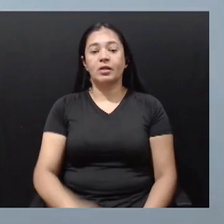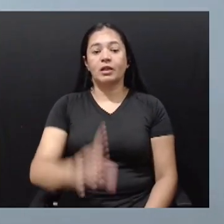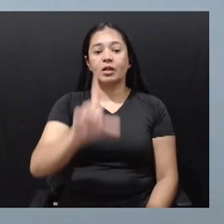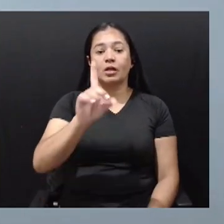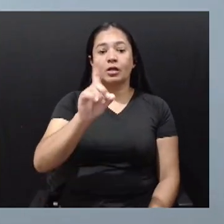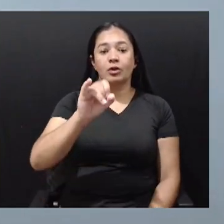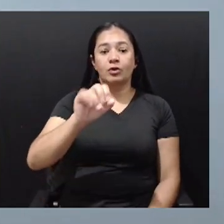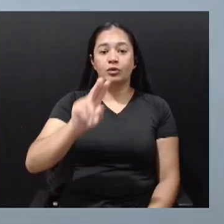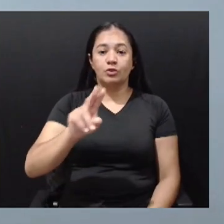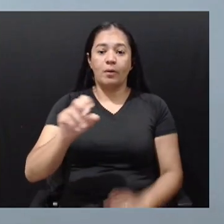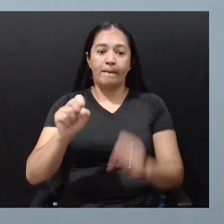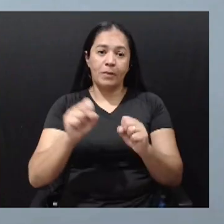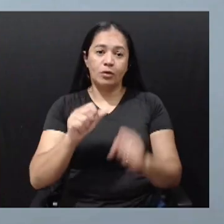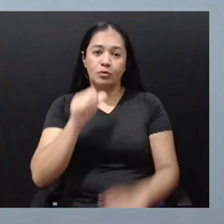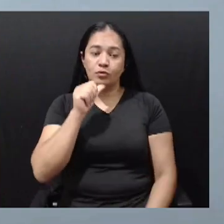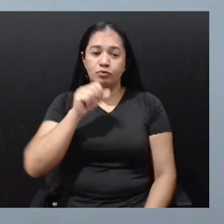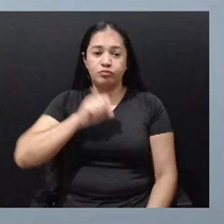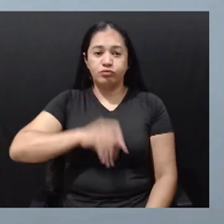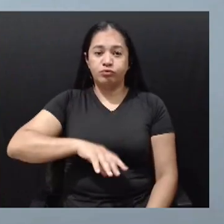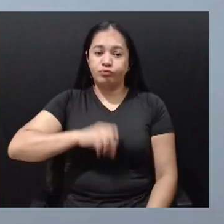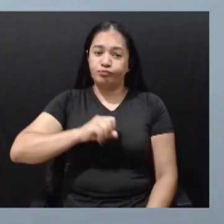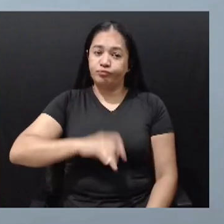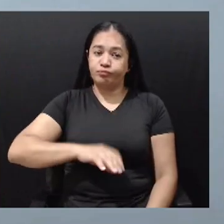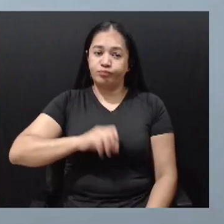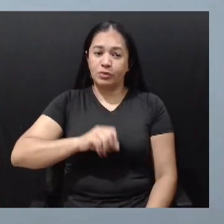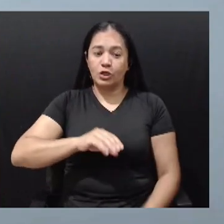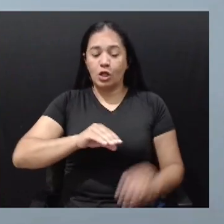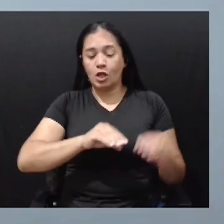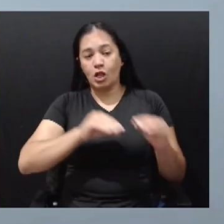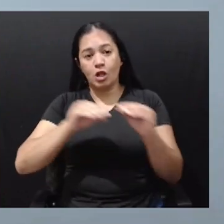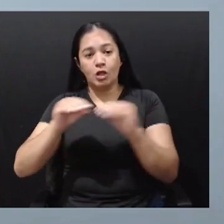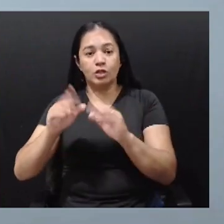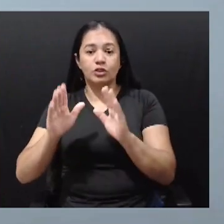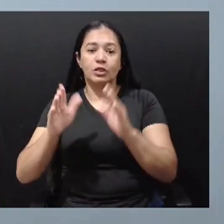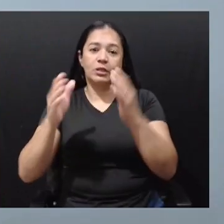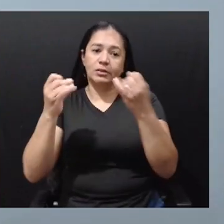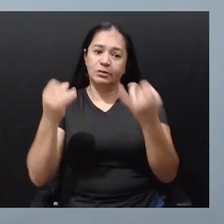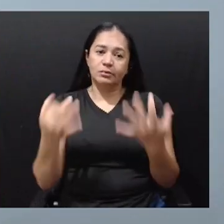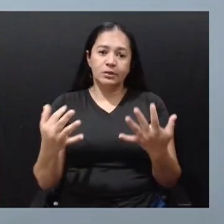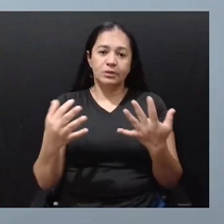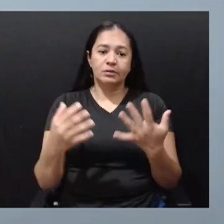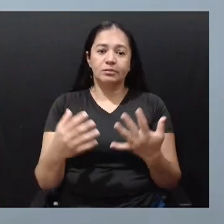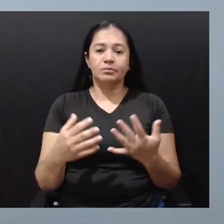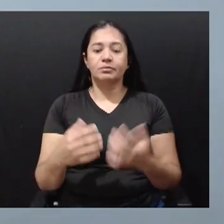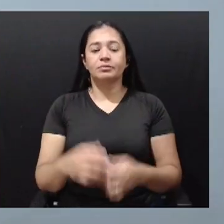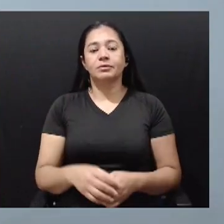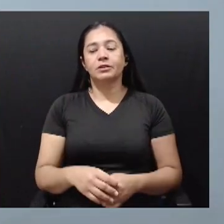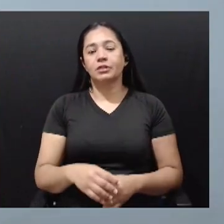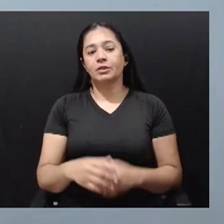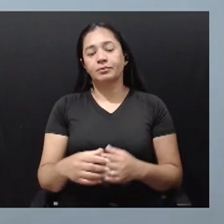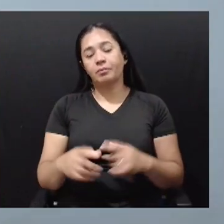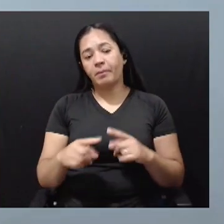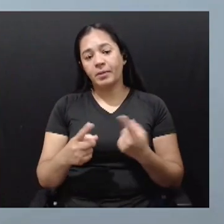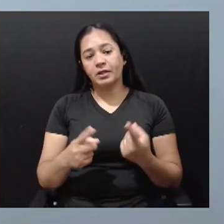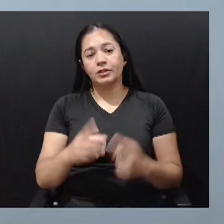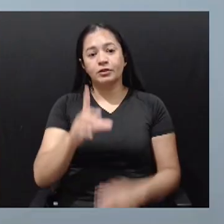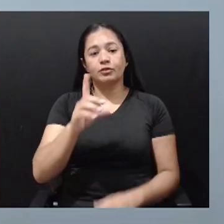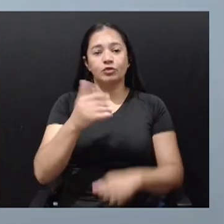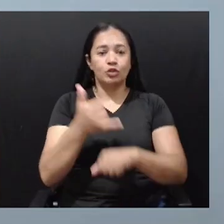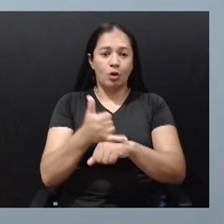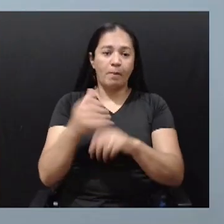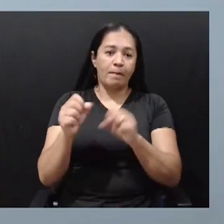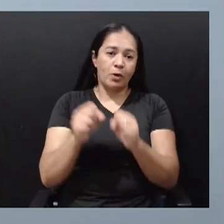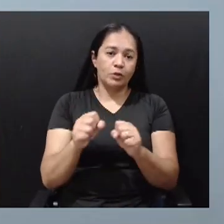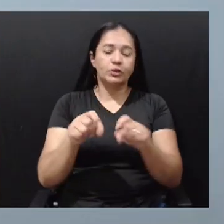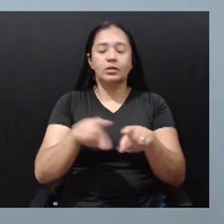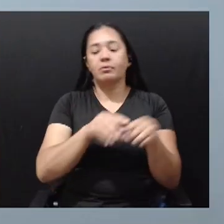sangramentos de escape, deslocamentos, como eu já falei, sangramentos anormais. No DIU de cobre, a gente pode ter deslocamento também, tem que